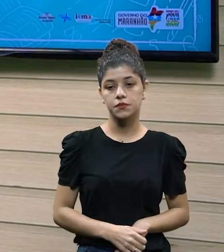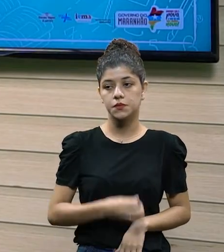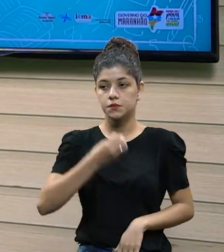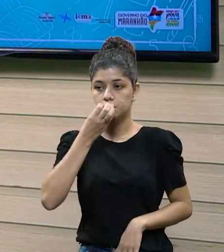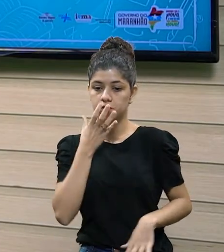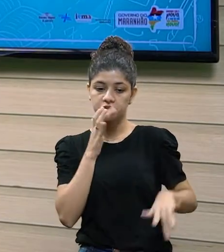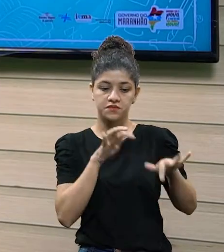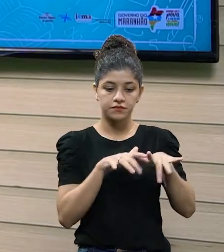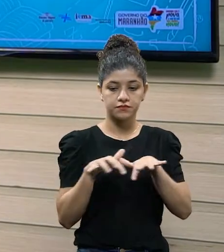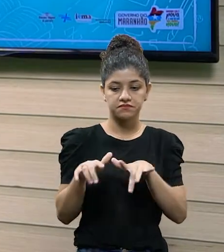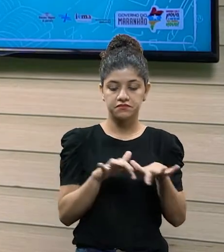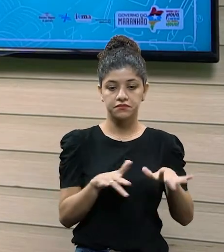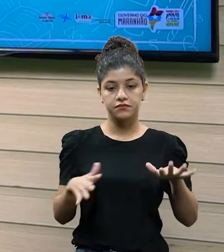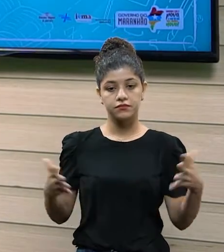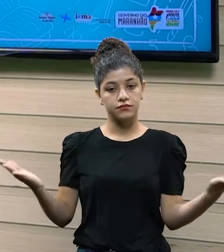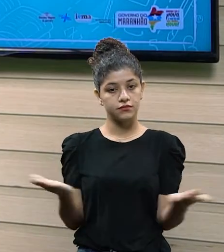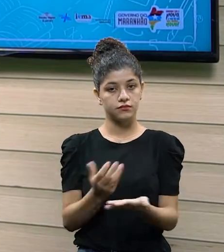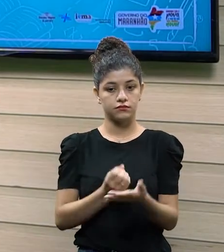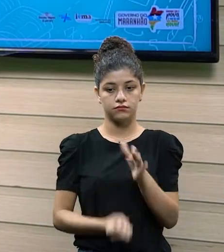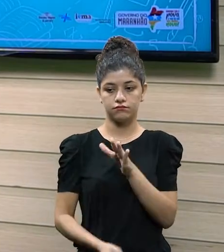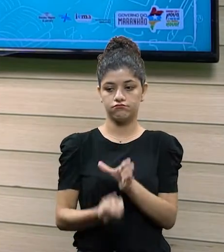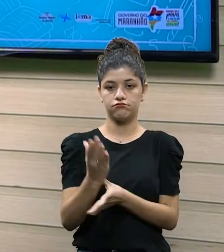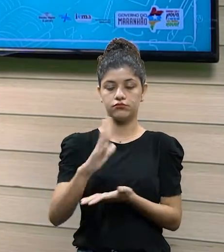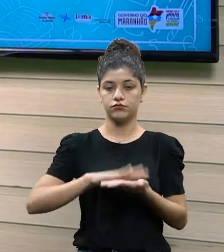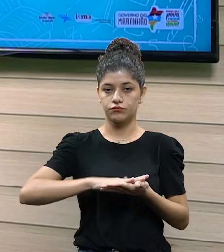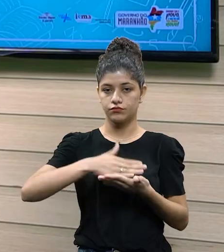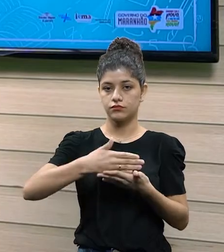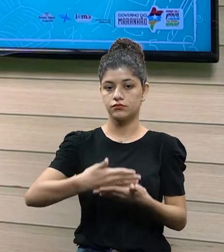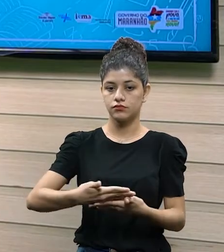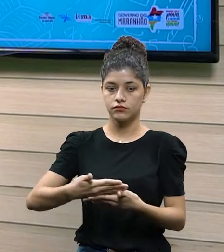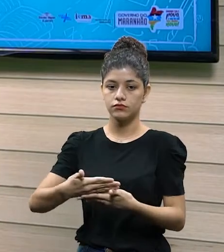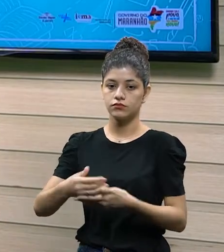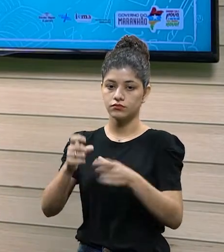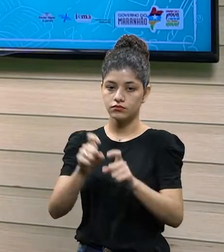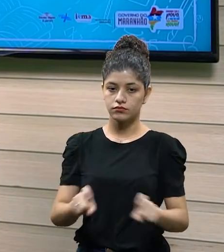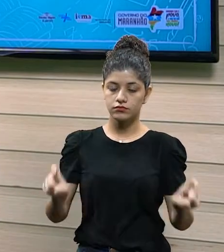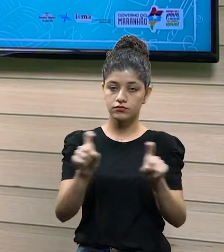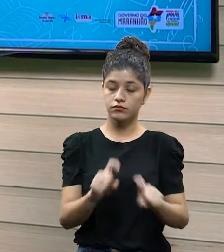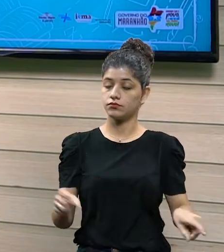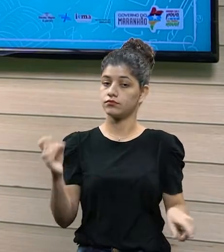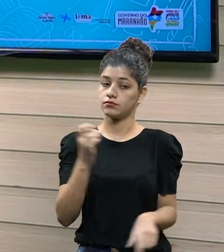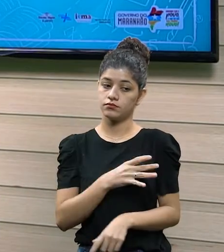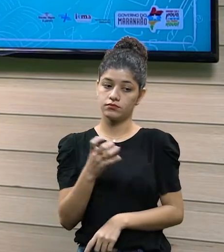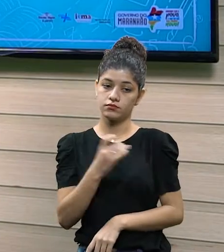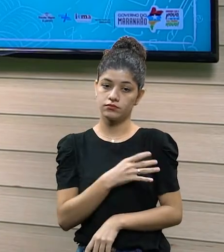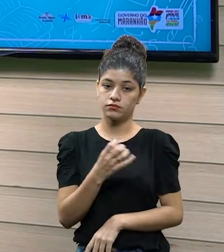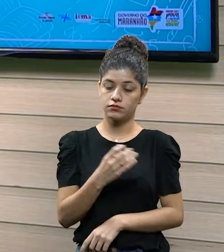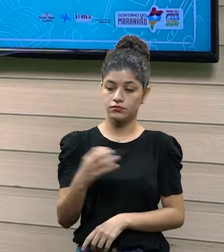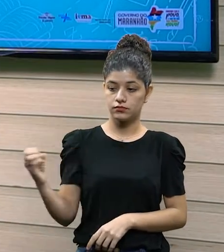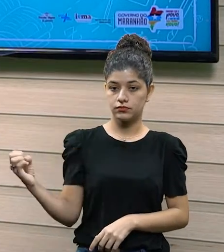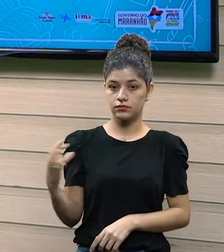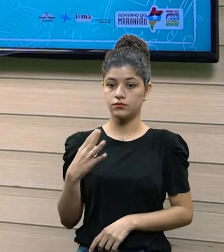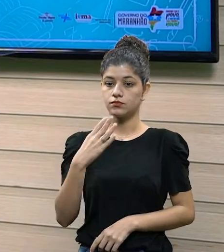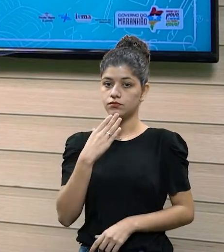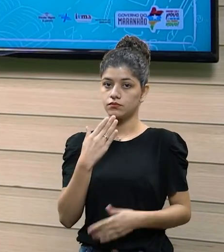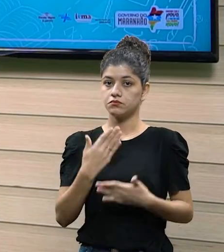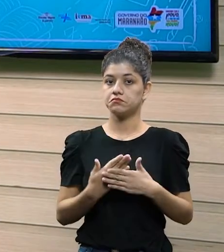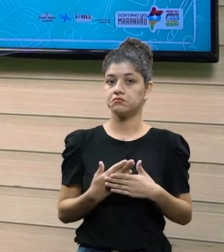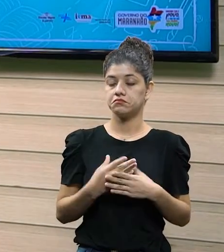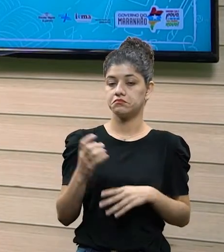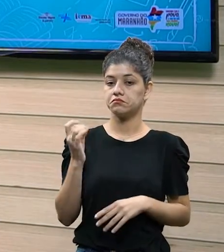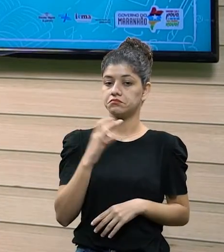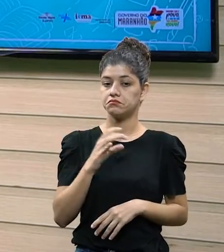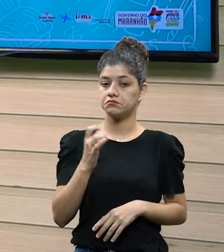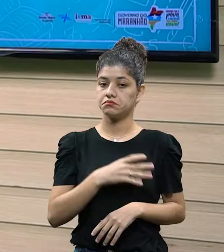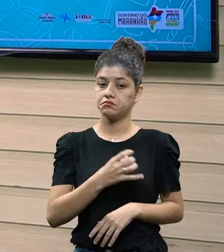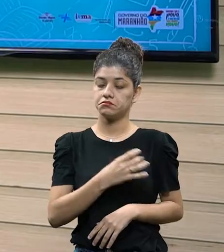datilografia, e aí, de repente, surgiu o computador, o medo que ele ficou, porque o que é novo assusta. Tudo que é novo assusta.